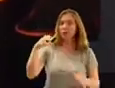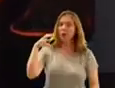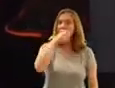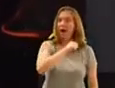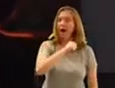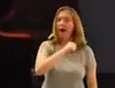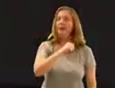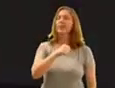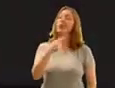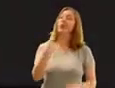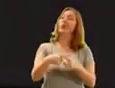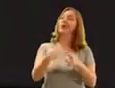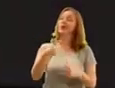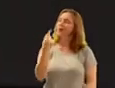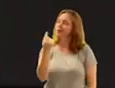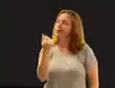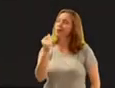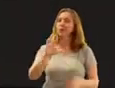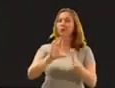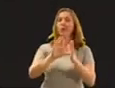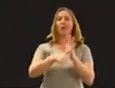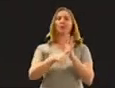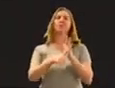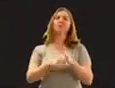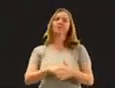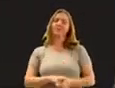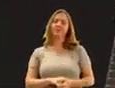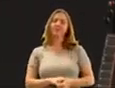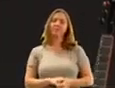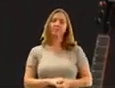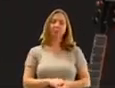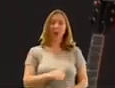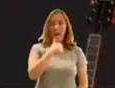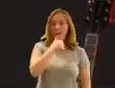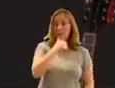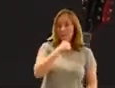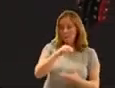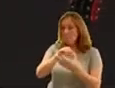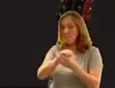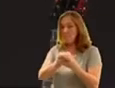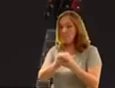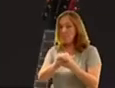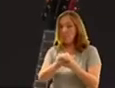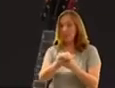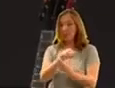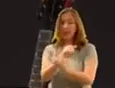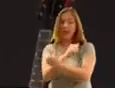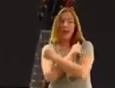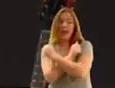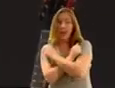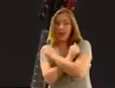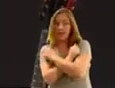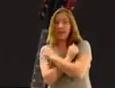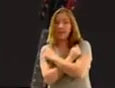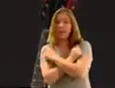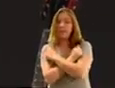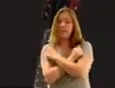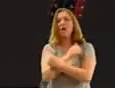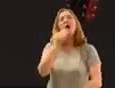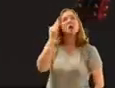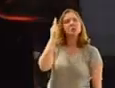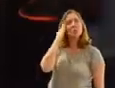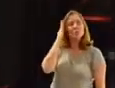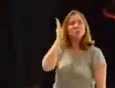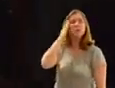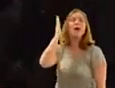Ela era parceira do Ananias. O Ananias falou: aqui, nós temos que ter mais credibilidade, nós temos que ter mais moral